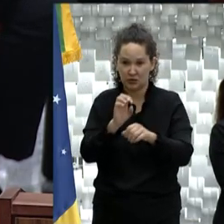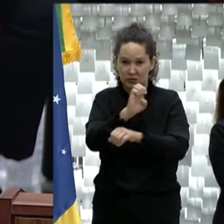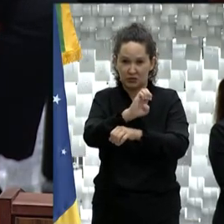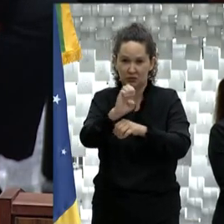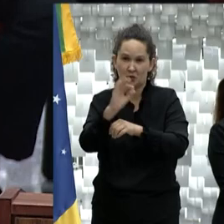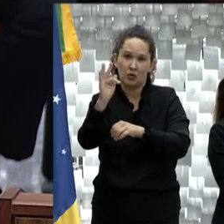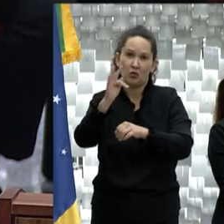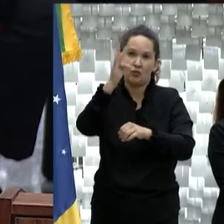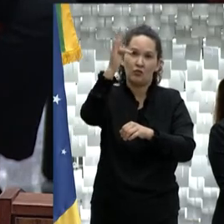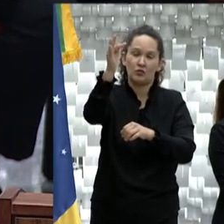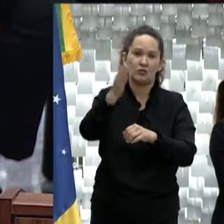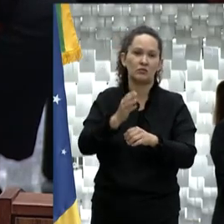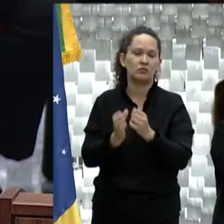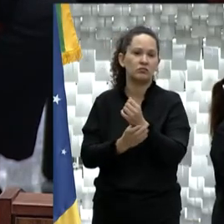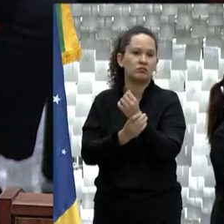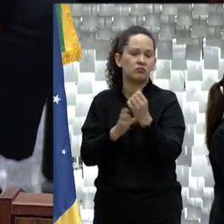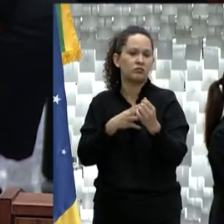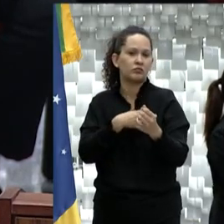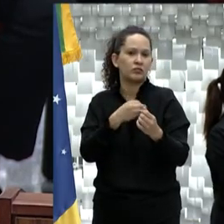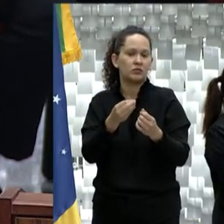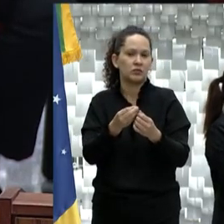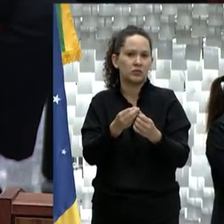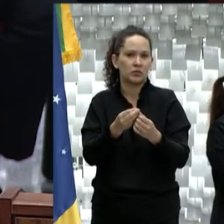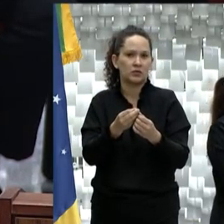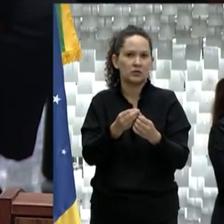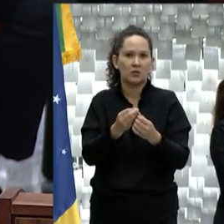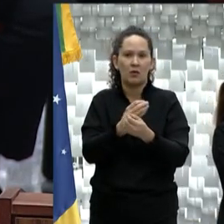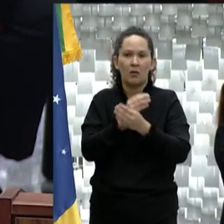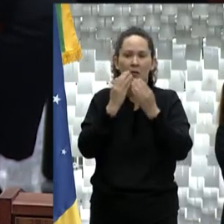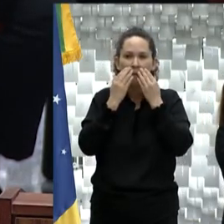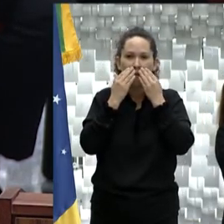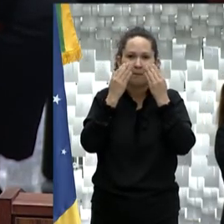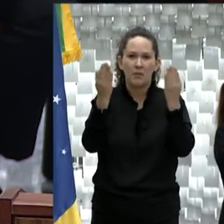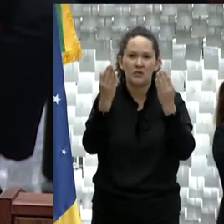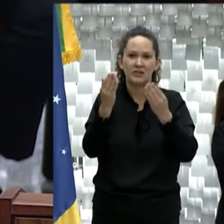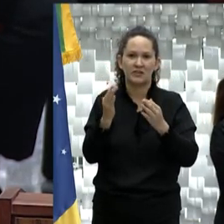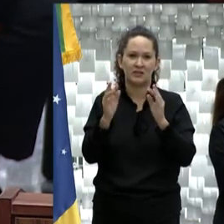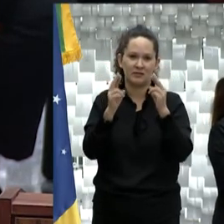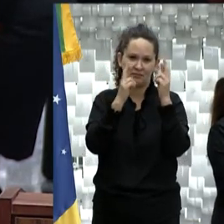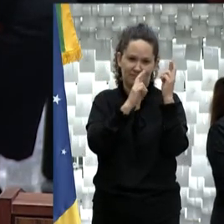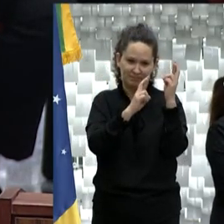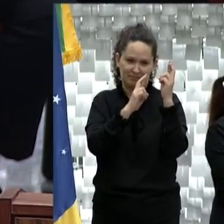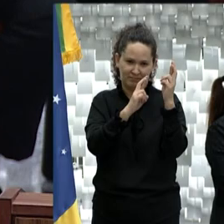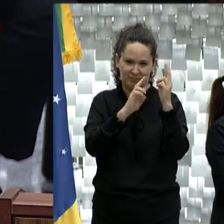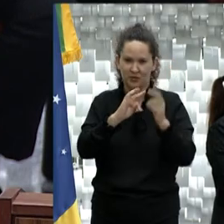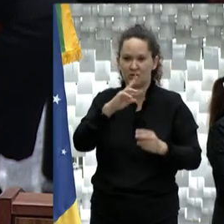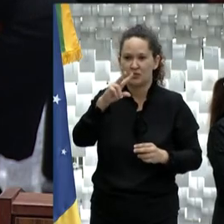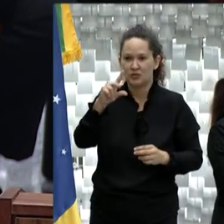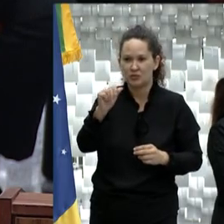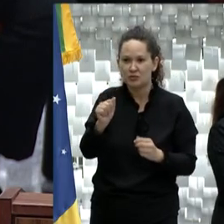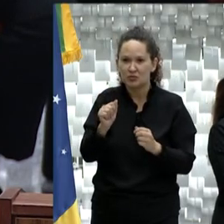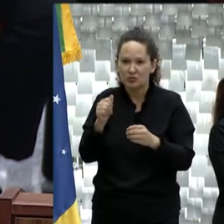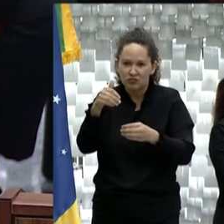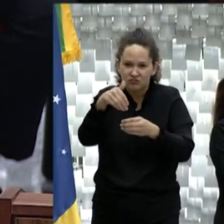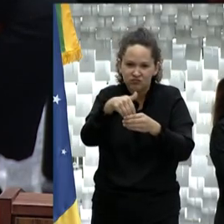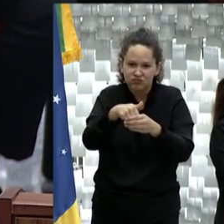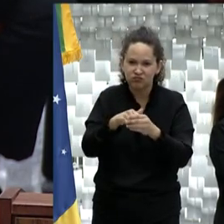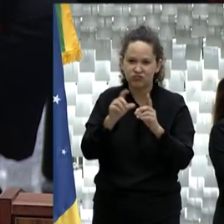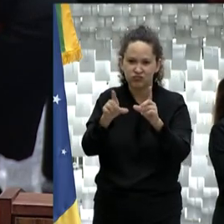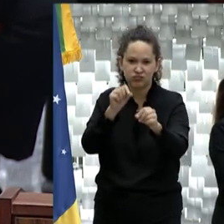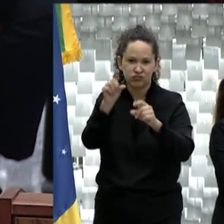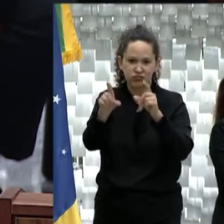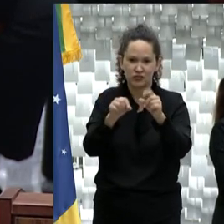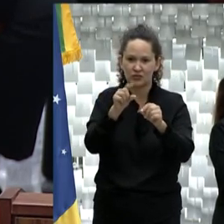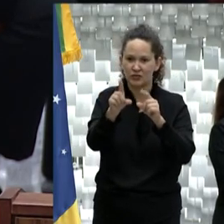futuro digno para os nossos filhos, expressa a esperança que todos depositam na decisão que